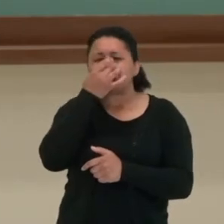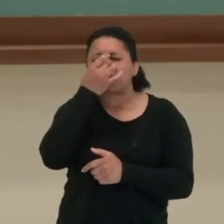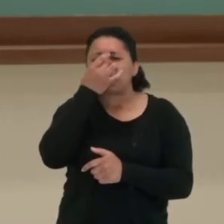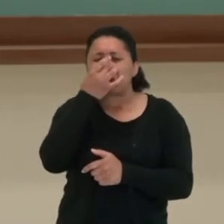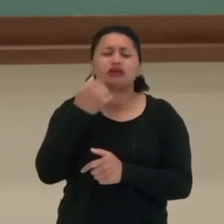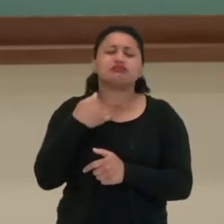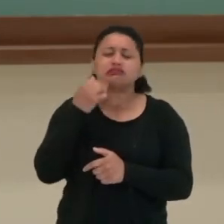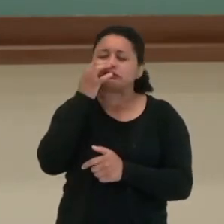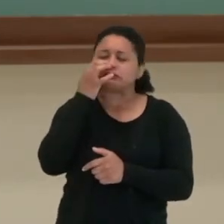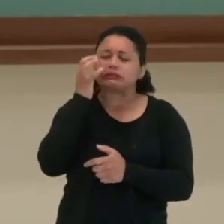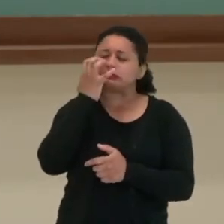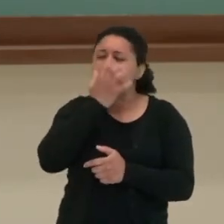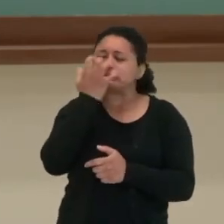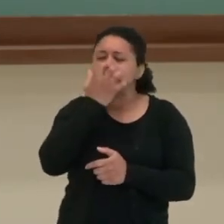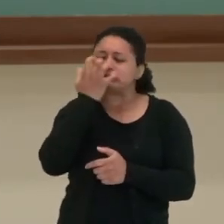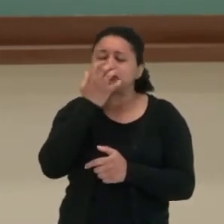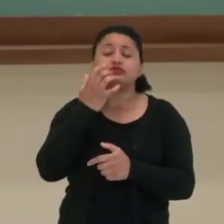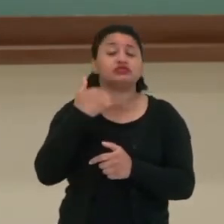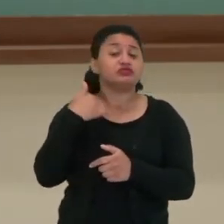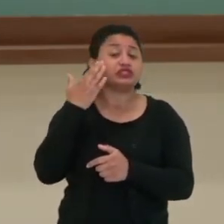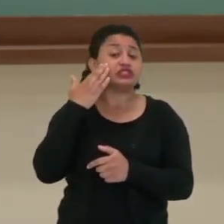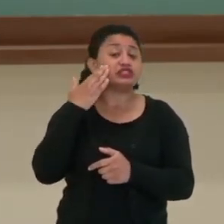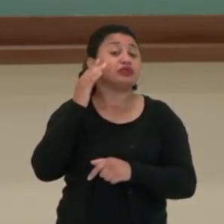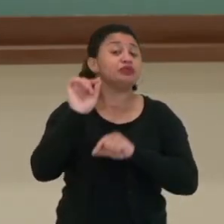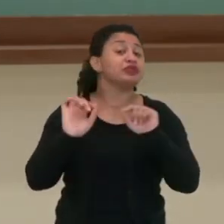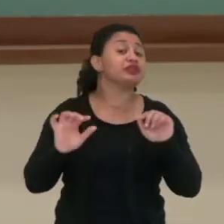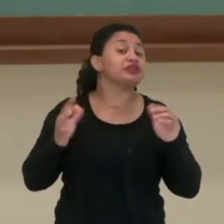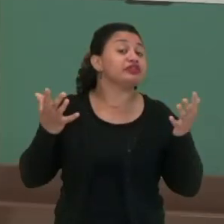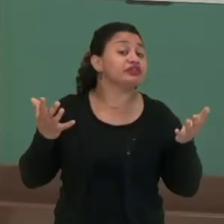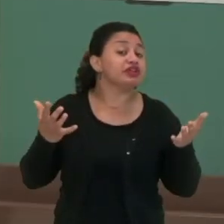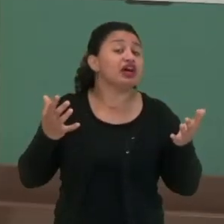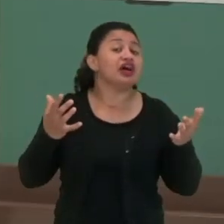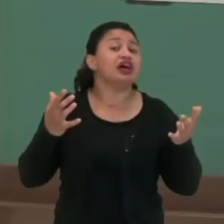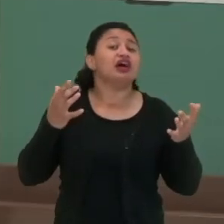interna do seu nariz. E você sabe qual é o resultado?